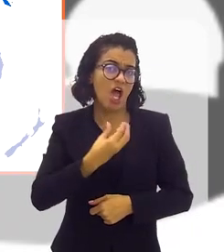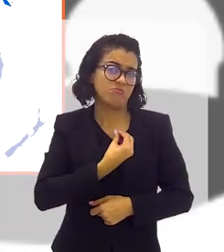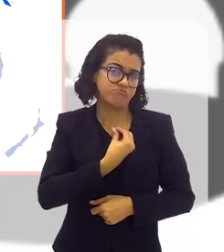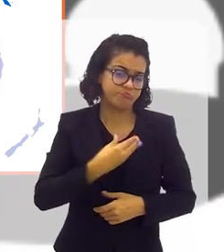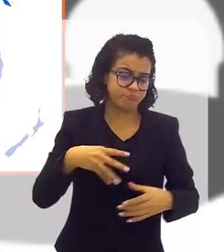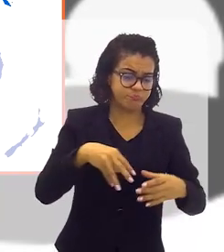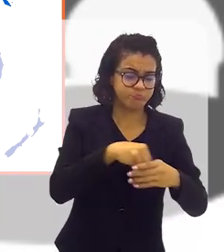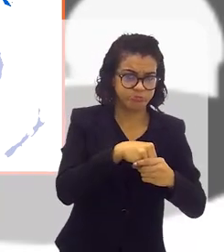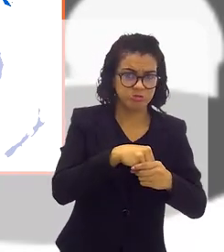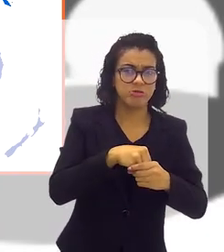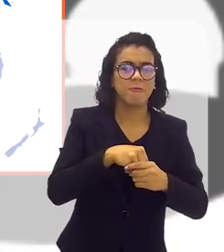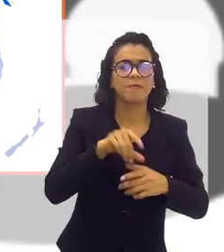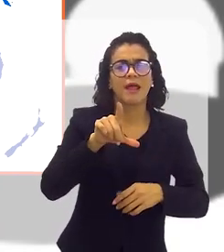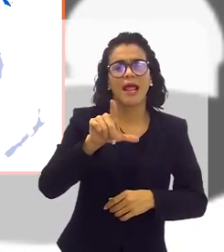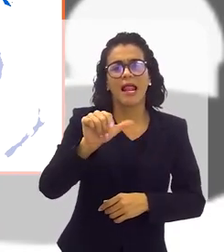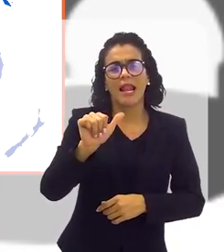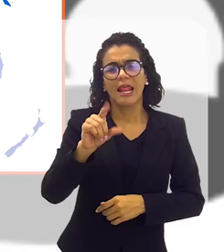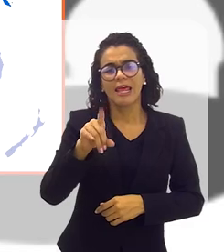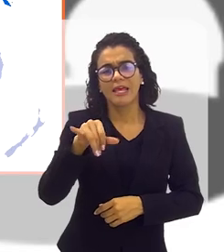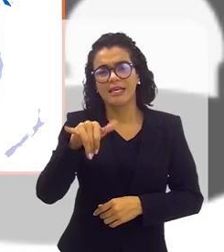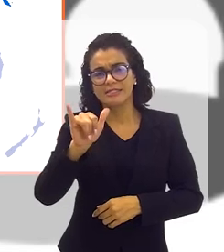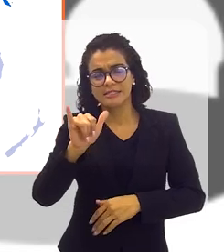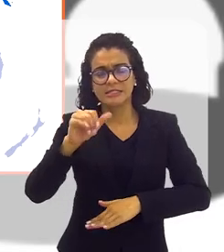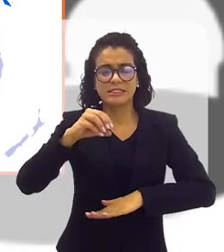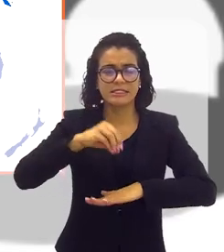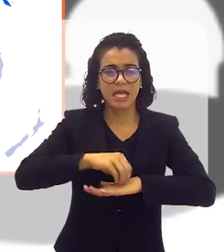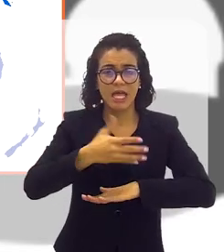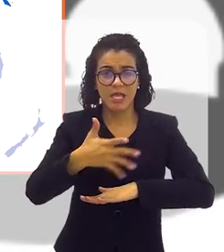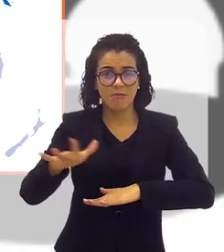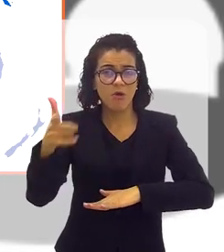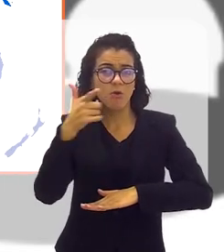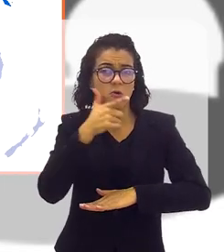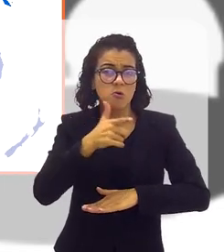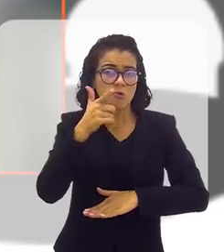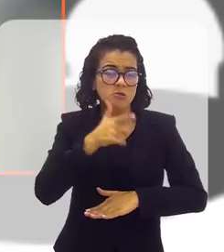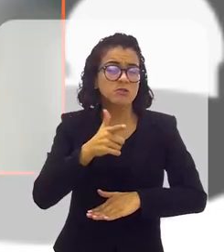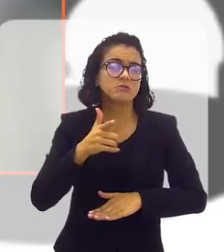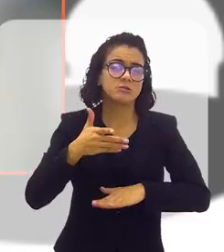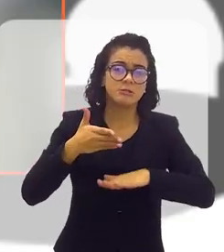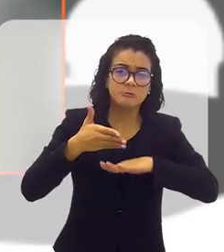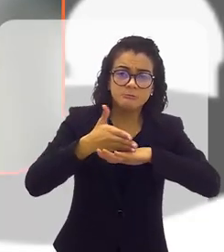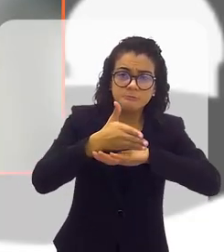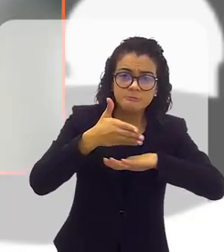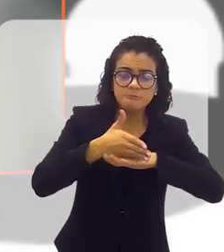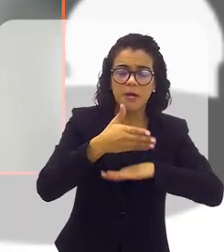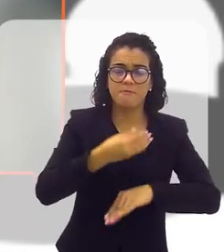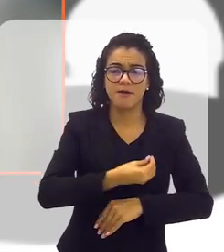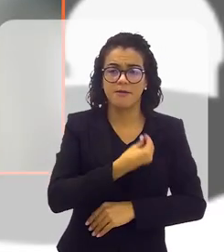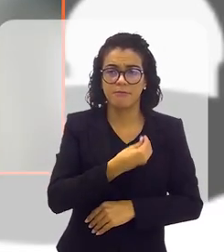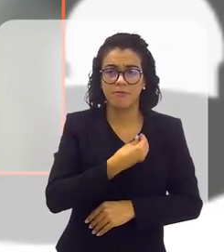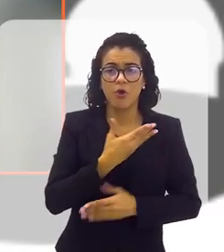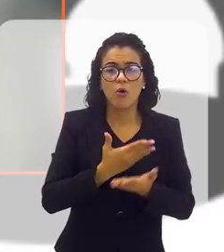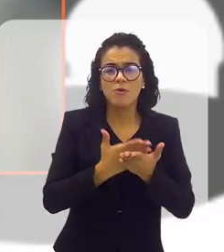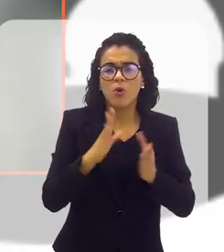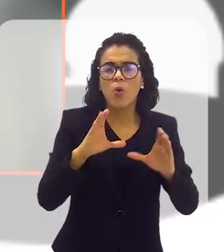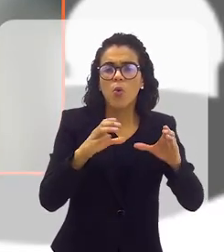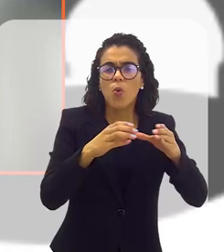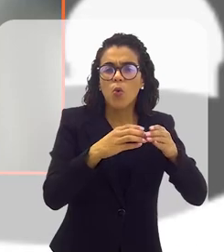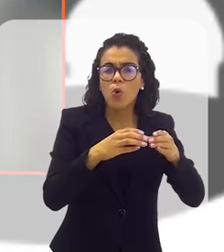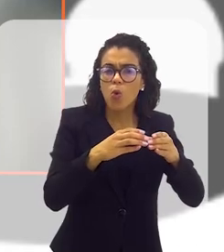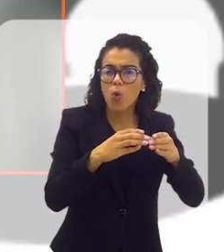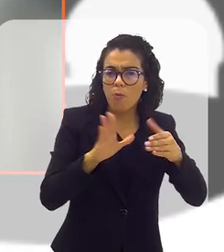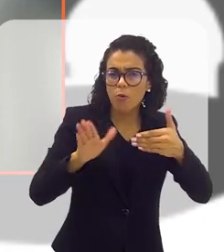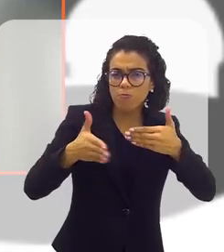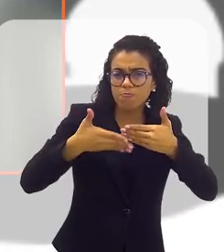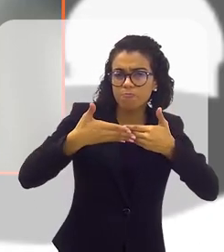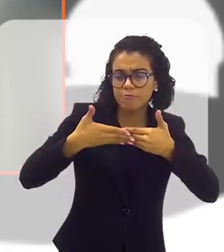não só as que já estão participando do Lady Diamond, elas também possam se beneficiar. Olha, o Lady Diamond, ele começou como um grupo